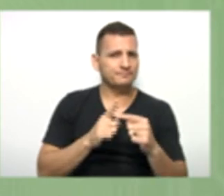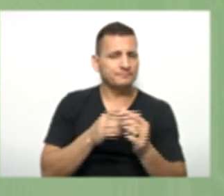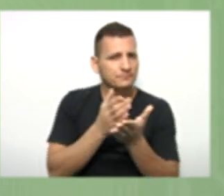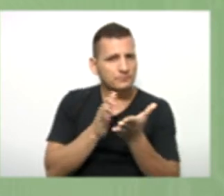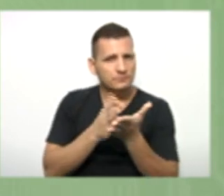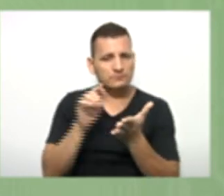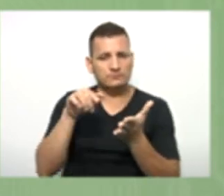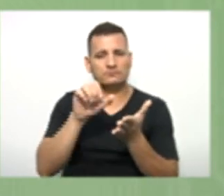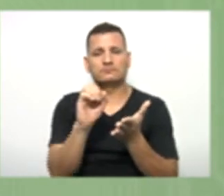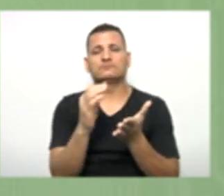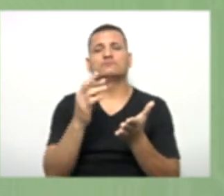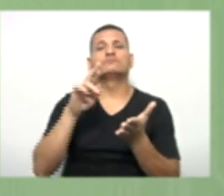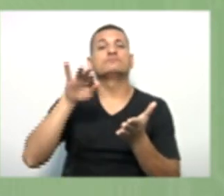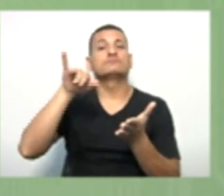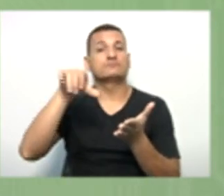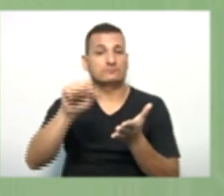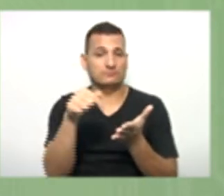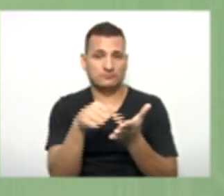nos atos